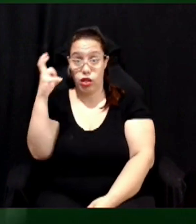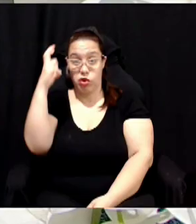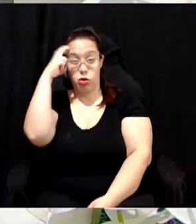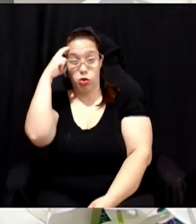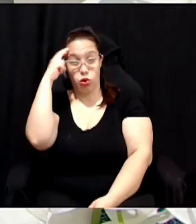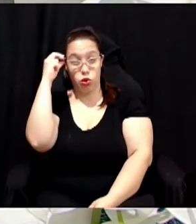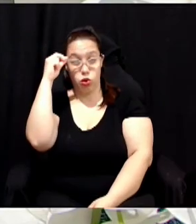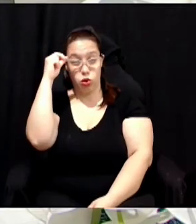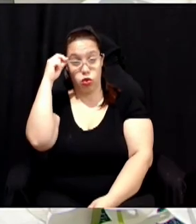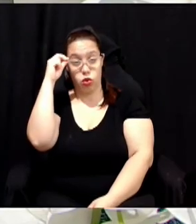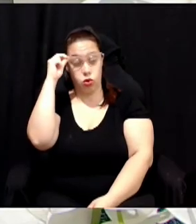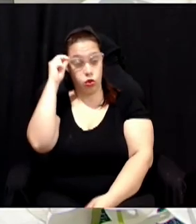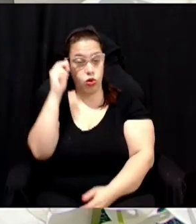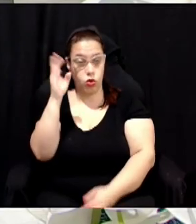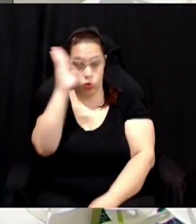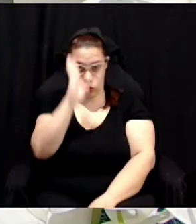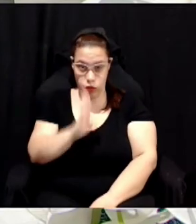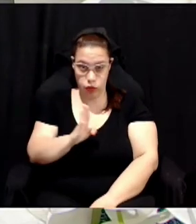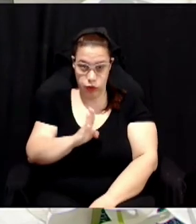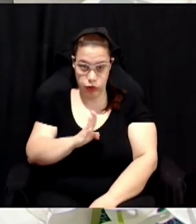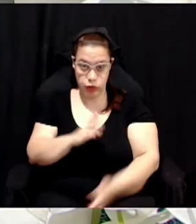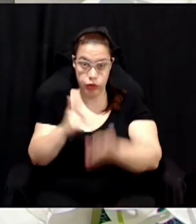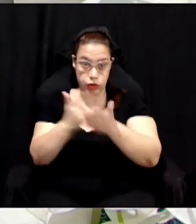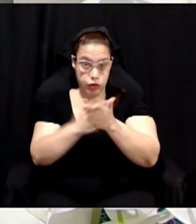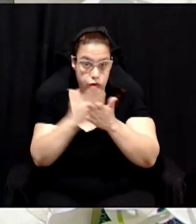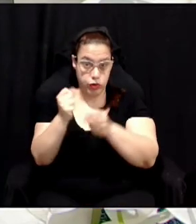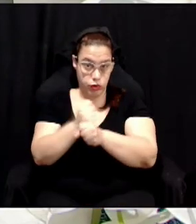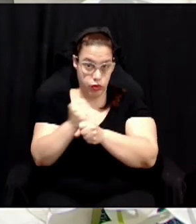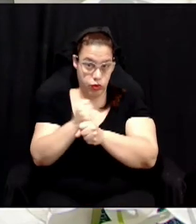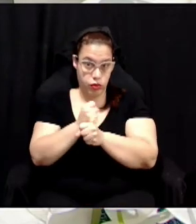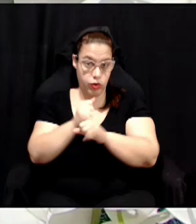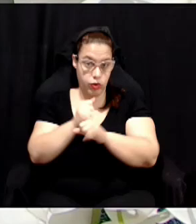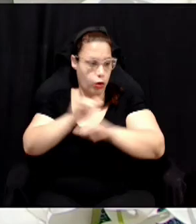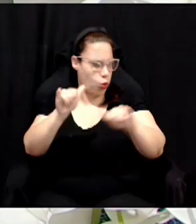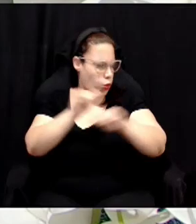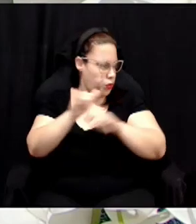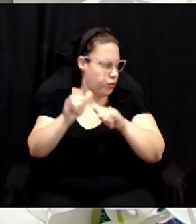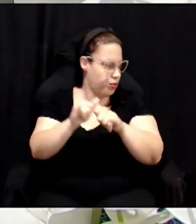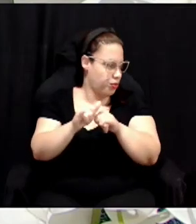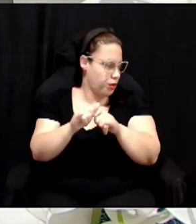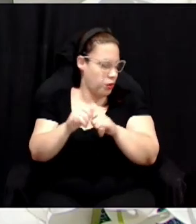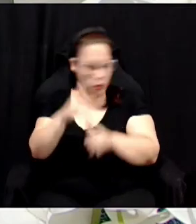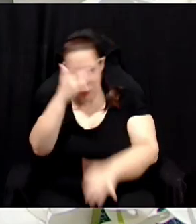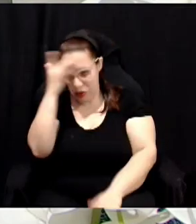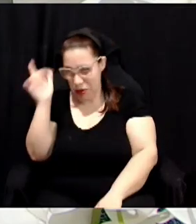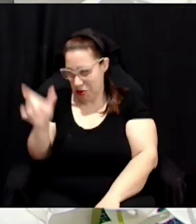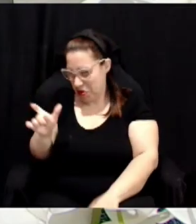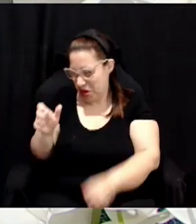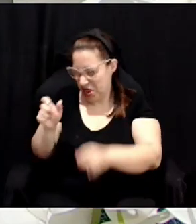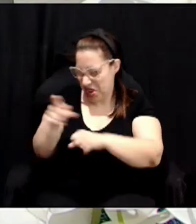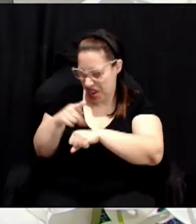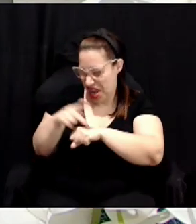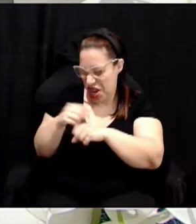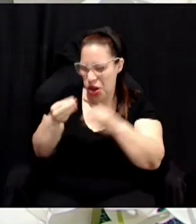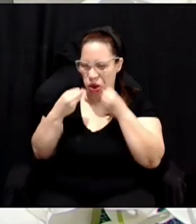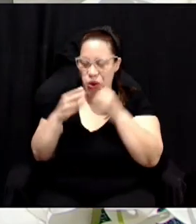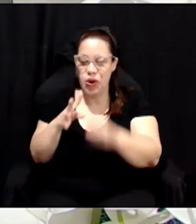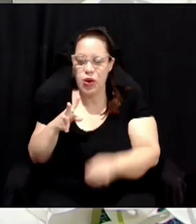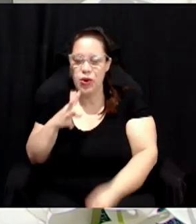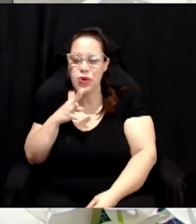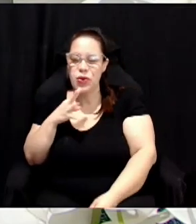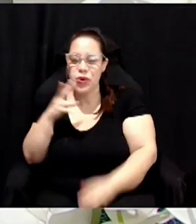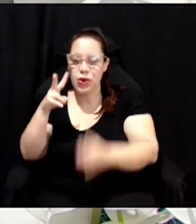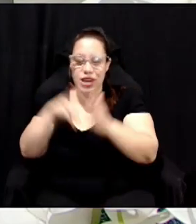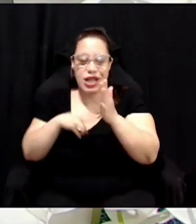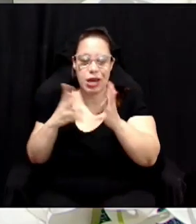literatura brasileira. Um livro, inclusive, que no ano passado viralizou o comentário por causa de uma gringa. Que falou, como é que vocês veem esse livro tão maravilhoso e a